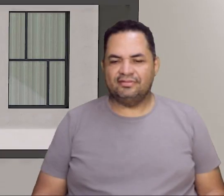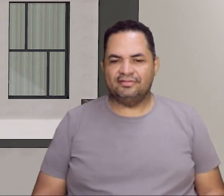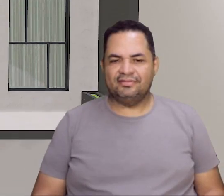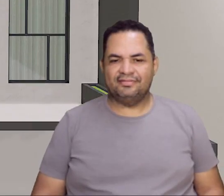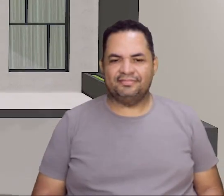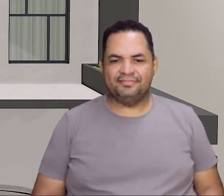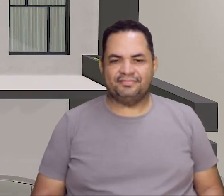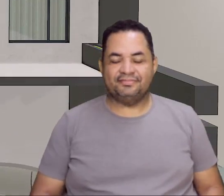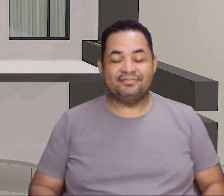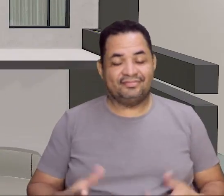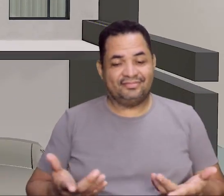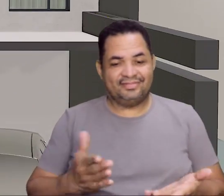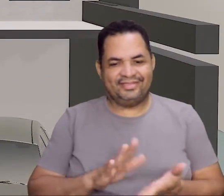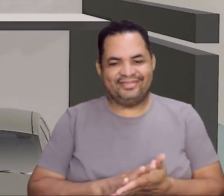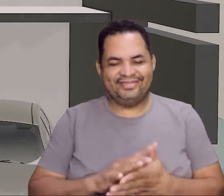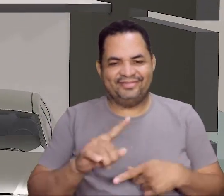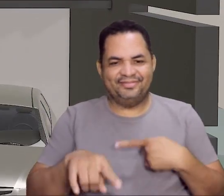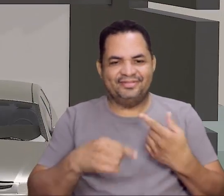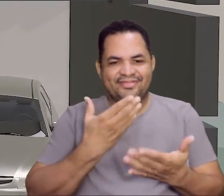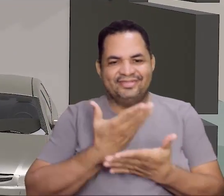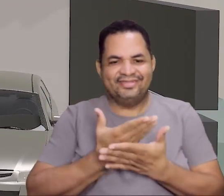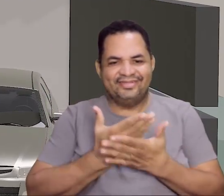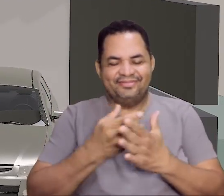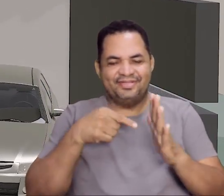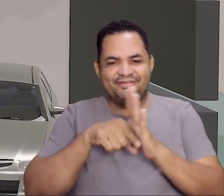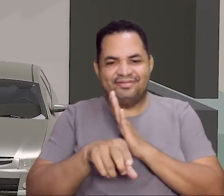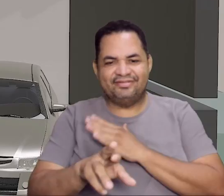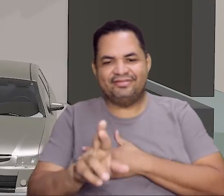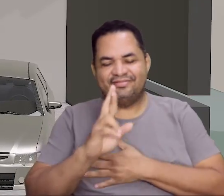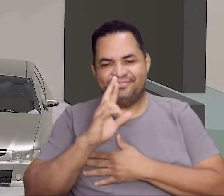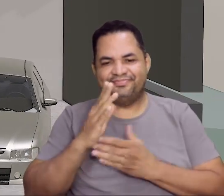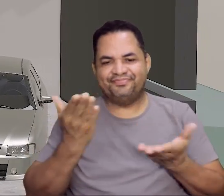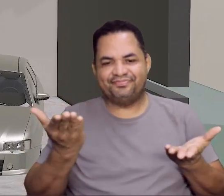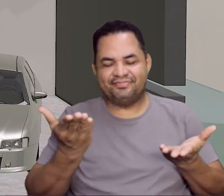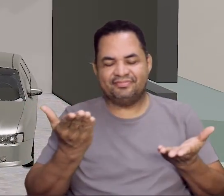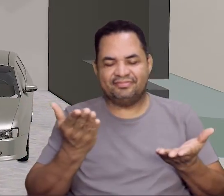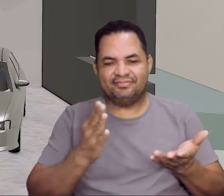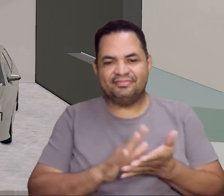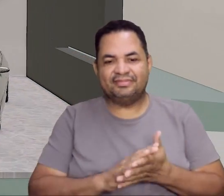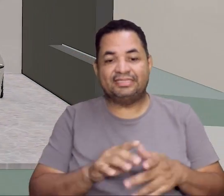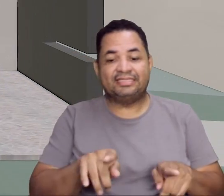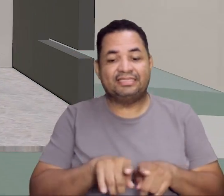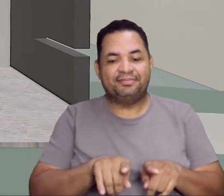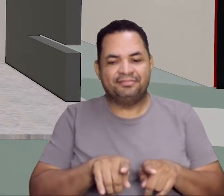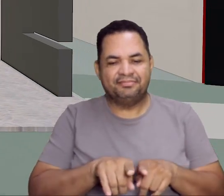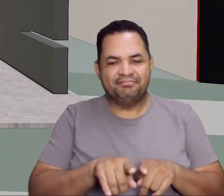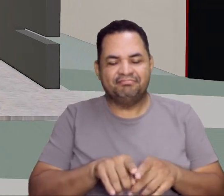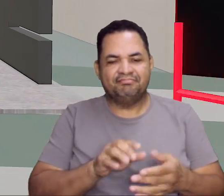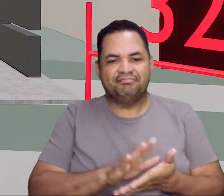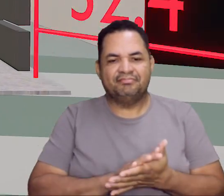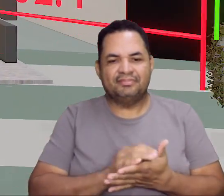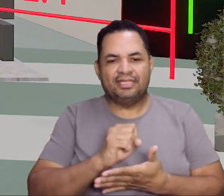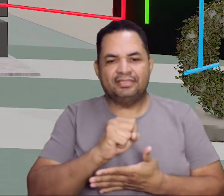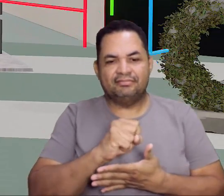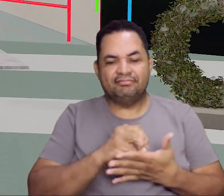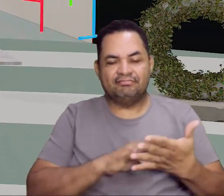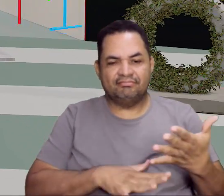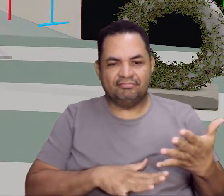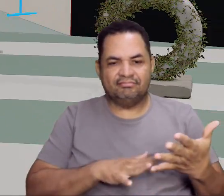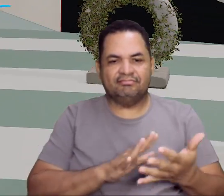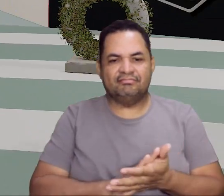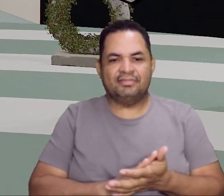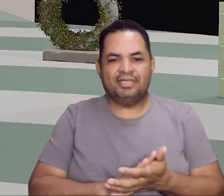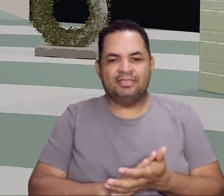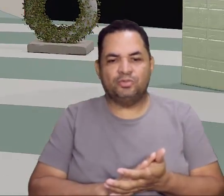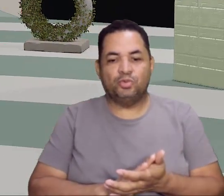e olha lá depois de uma aula top fazendo um quiz revisional Além disso questões dando exemplos de aplicações agora é hora de